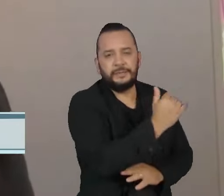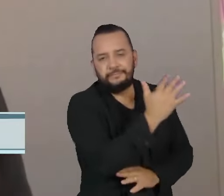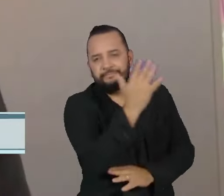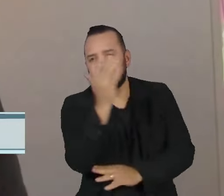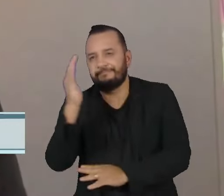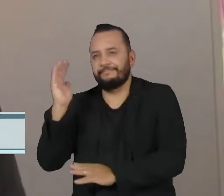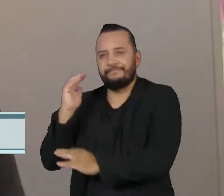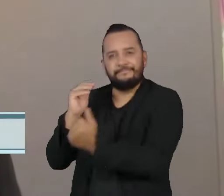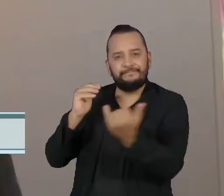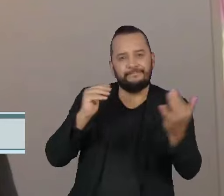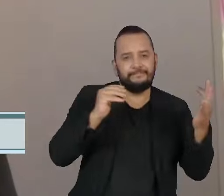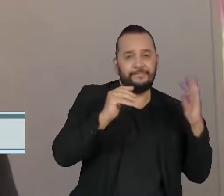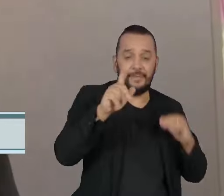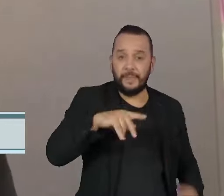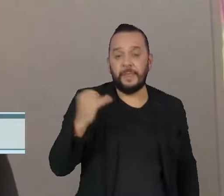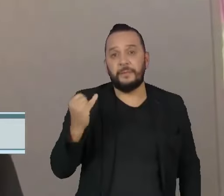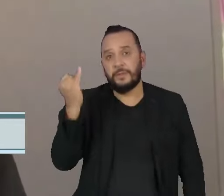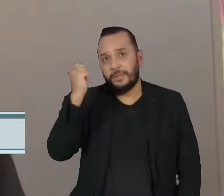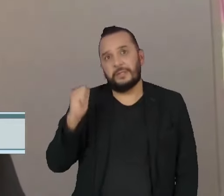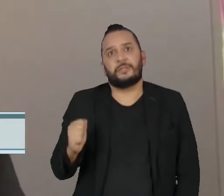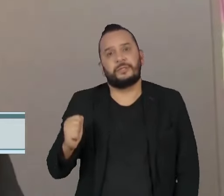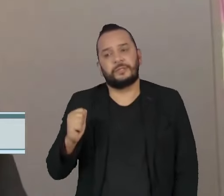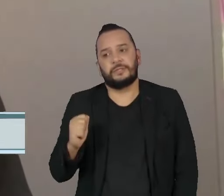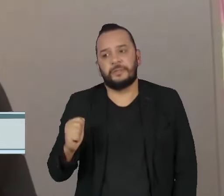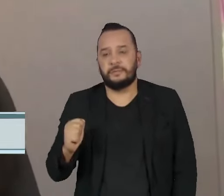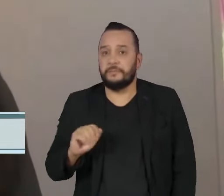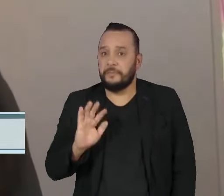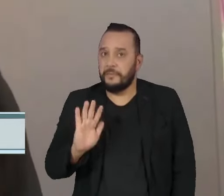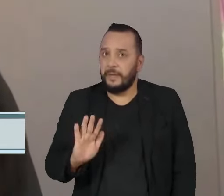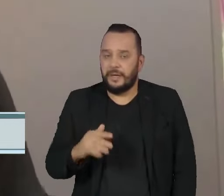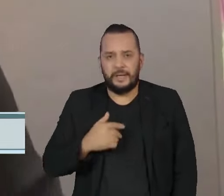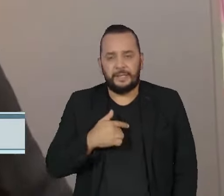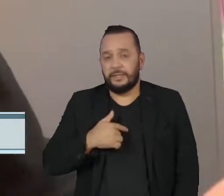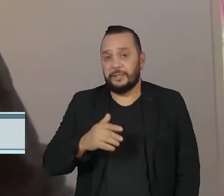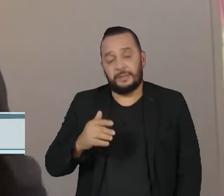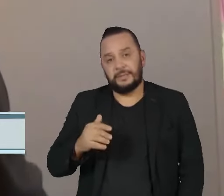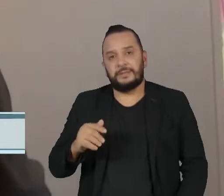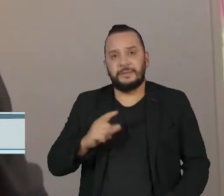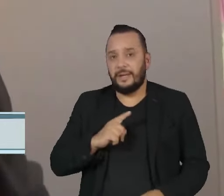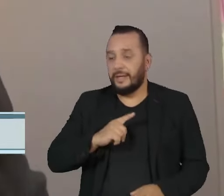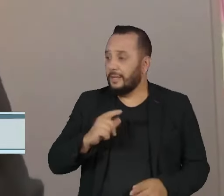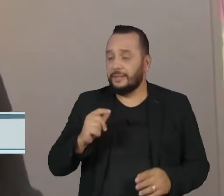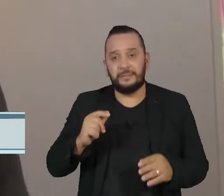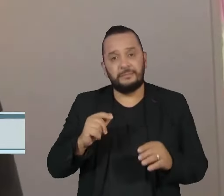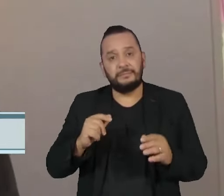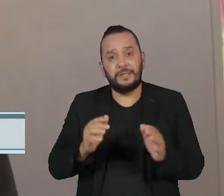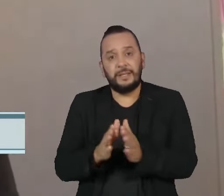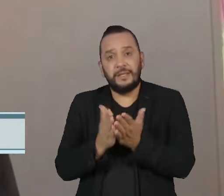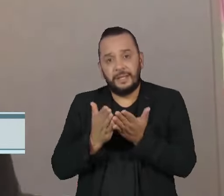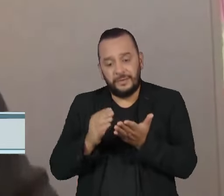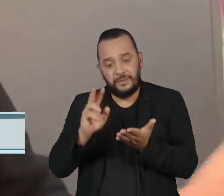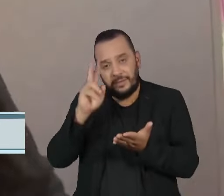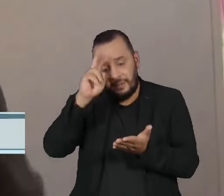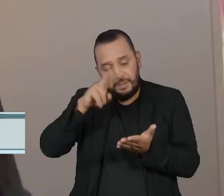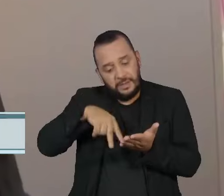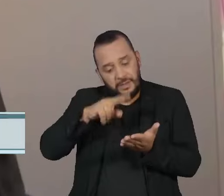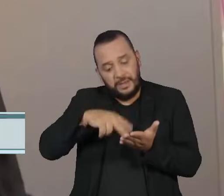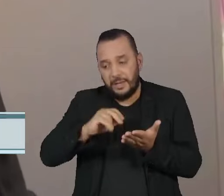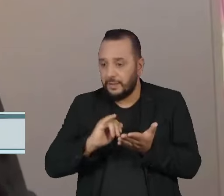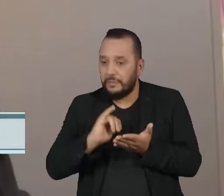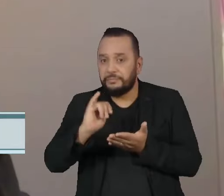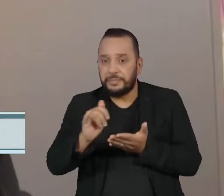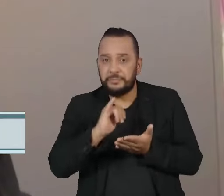assim ela é primordial mas eu não vou falar um livro de uma forma direta sobre ecologia mas vai aparecer porque faz parte do tema de os temas